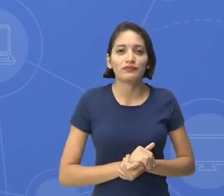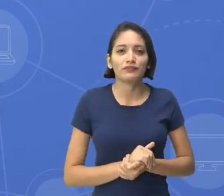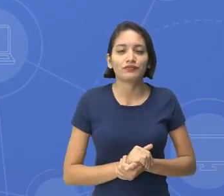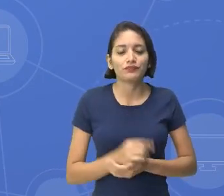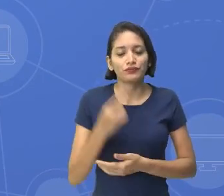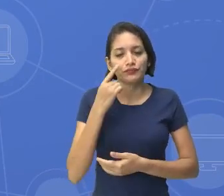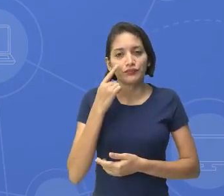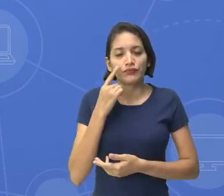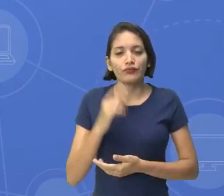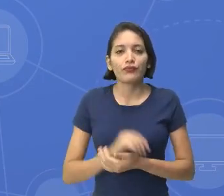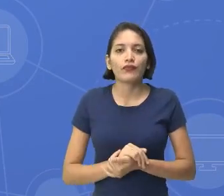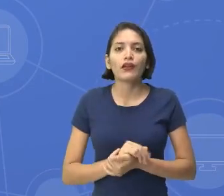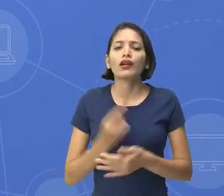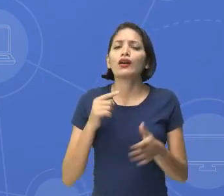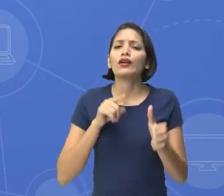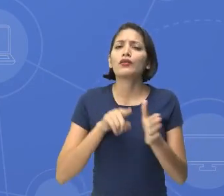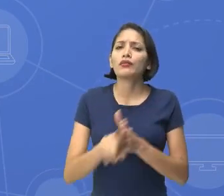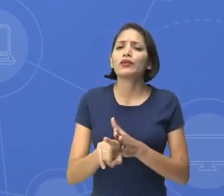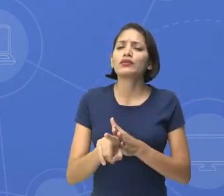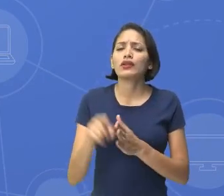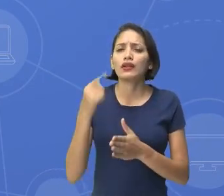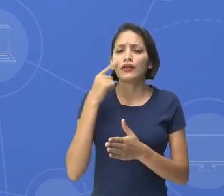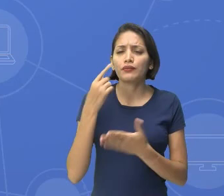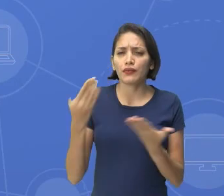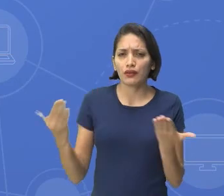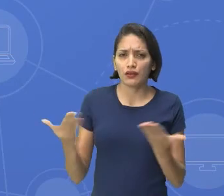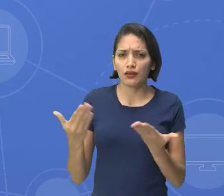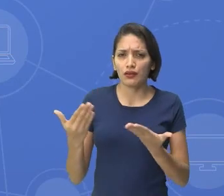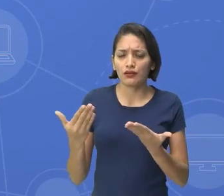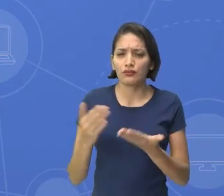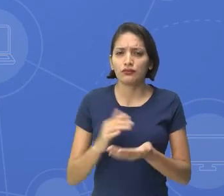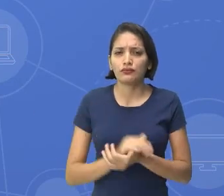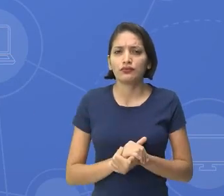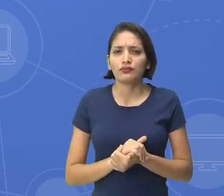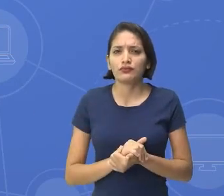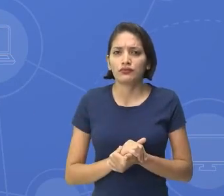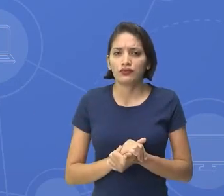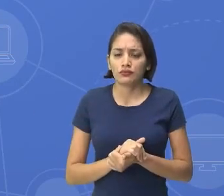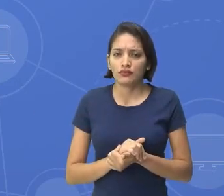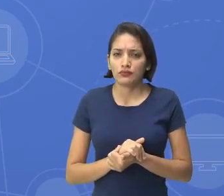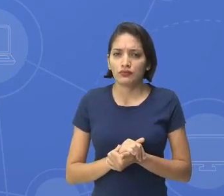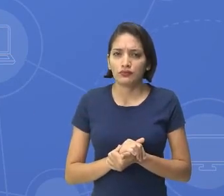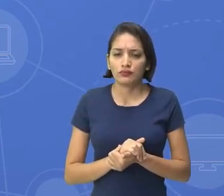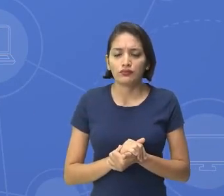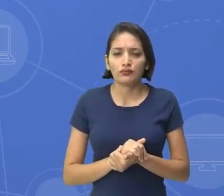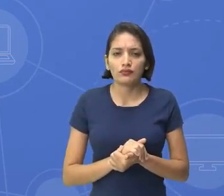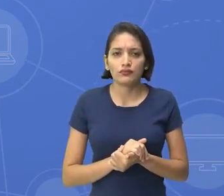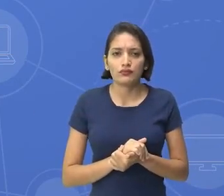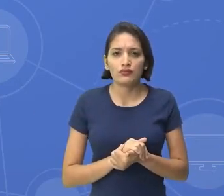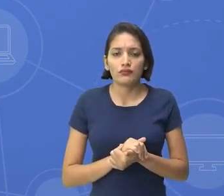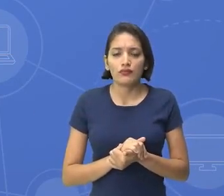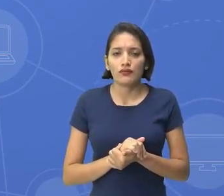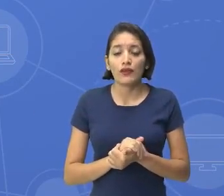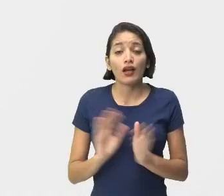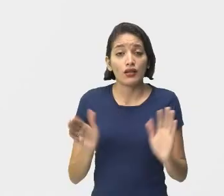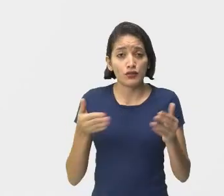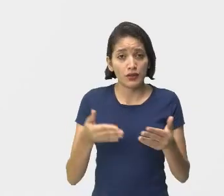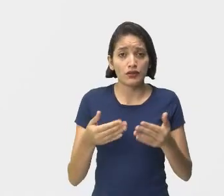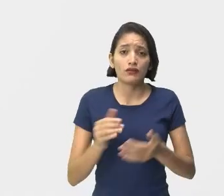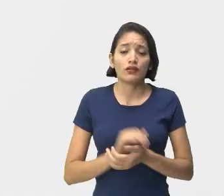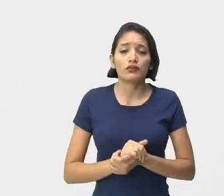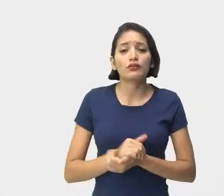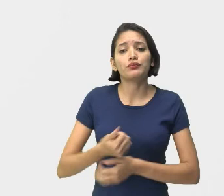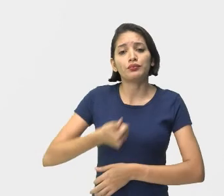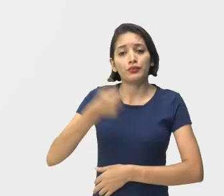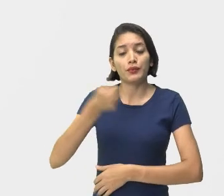Olha só, eu coloquei uma questão para vocês aí que é uma questão subjetiva, né? Vamos ver, ó, a primeira